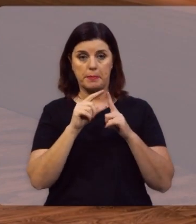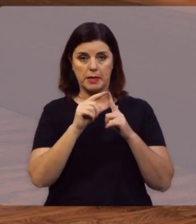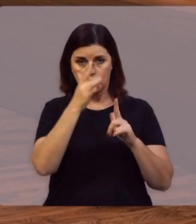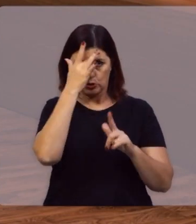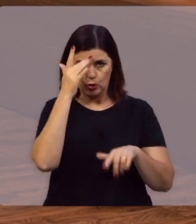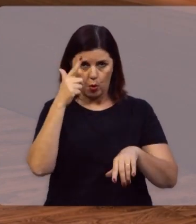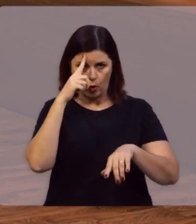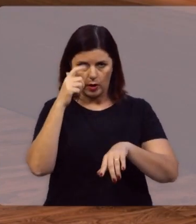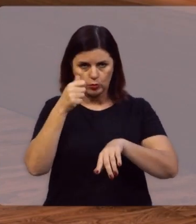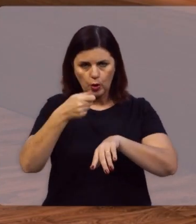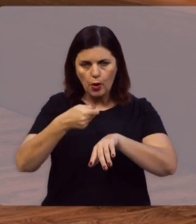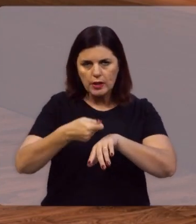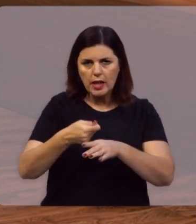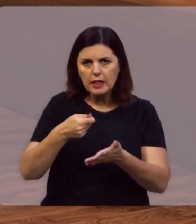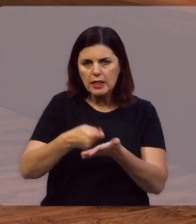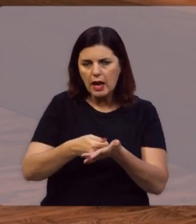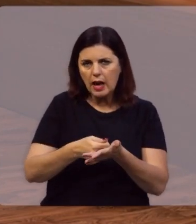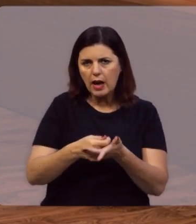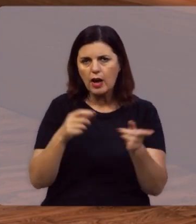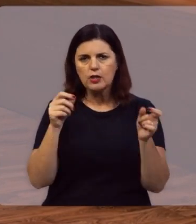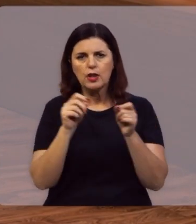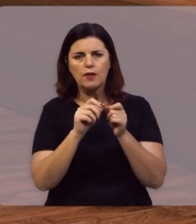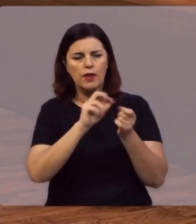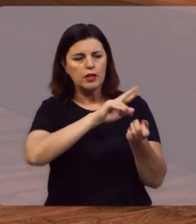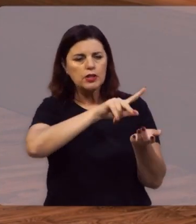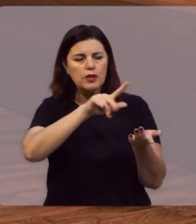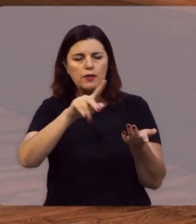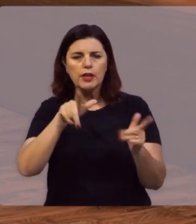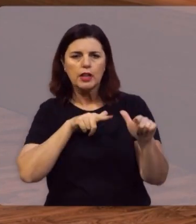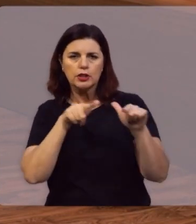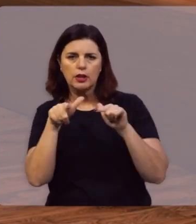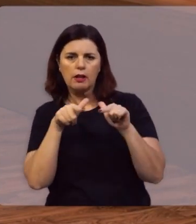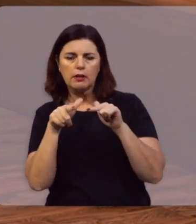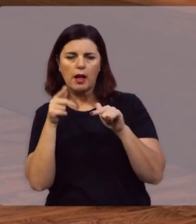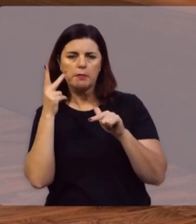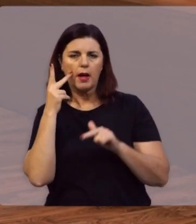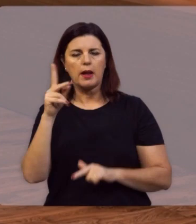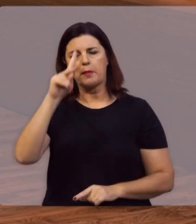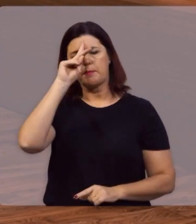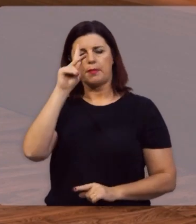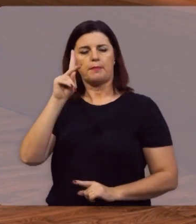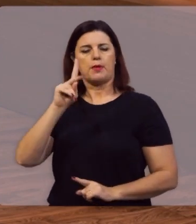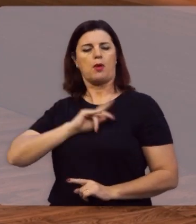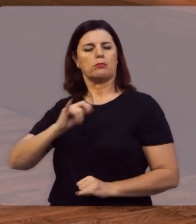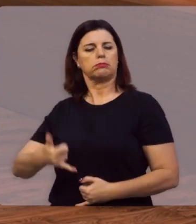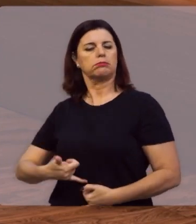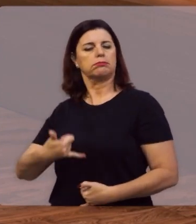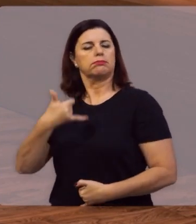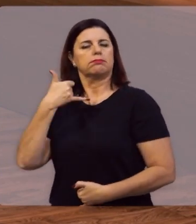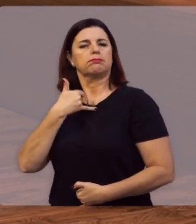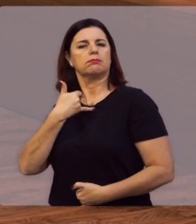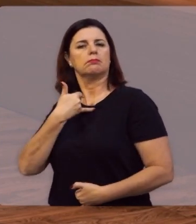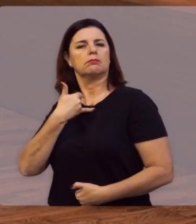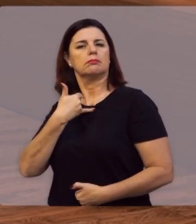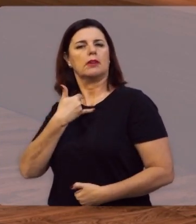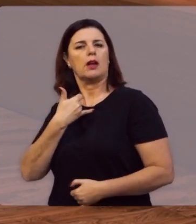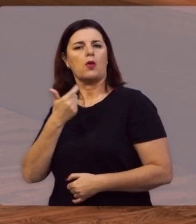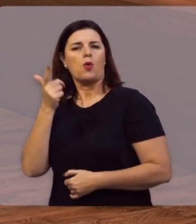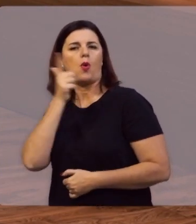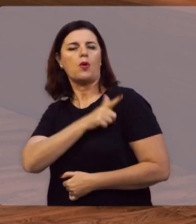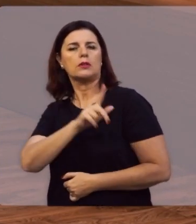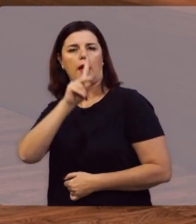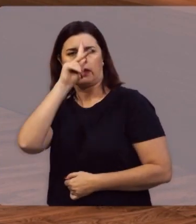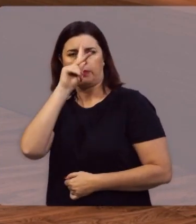nos mais diversos postos de trabalho para se locopretarem para buscar em